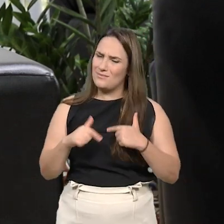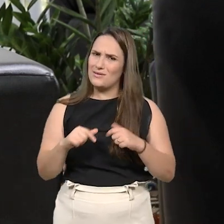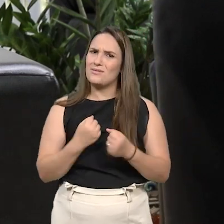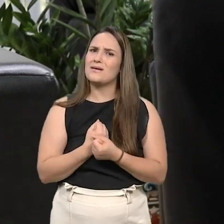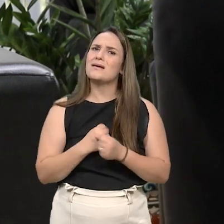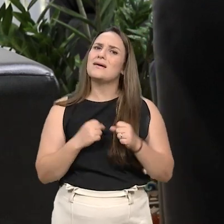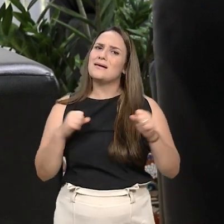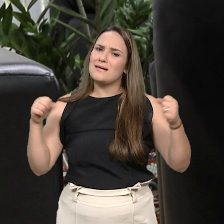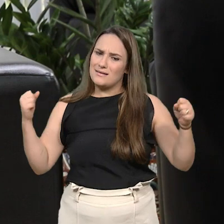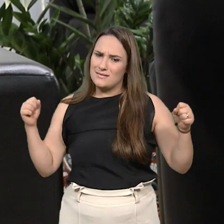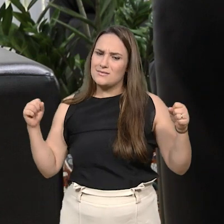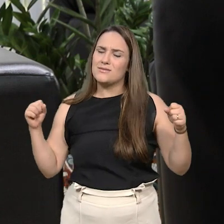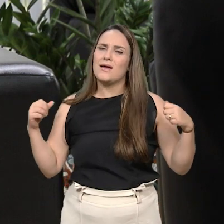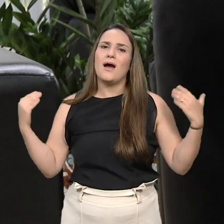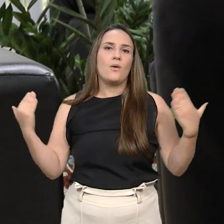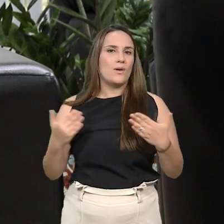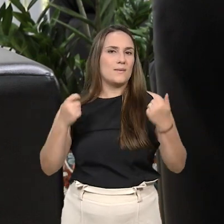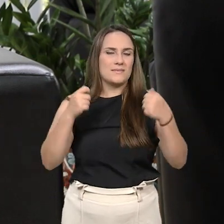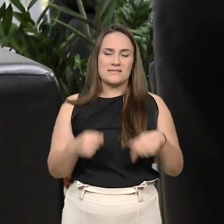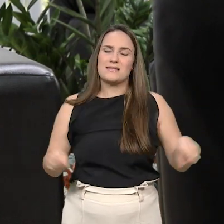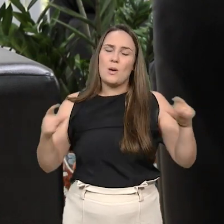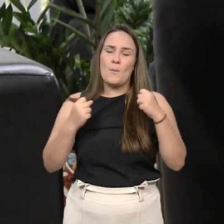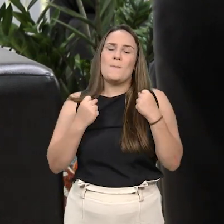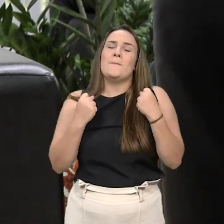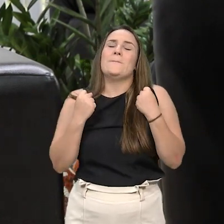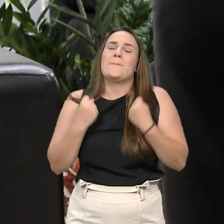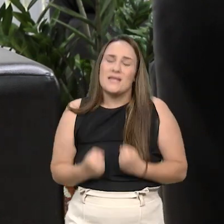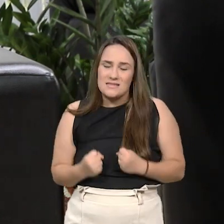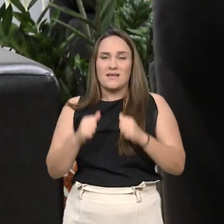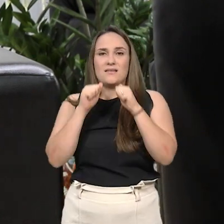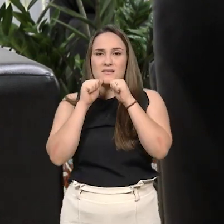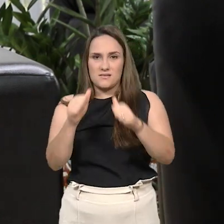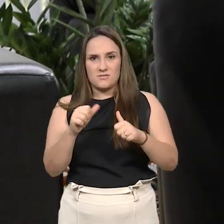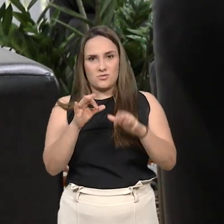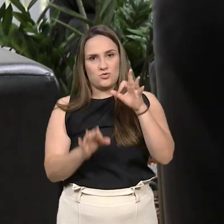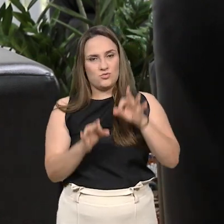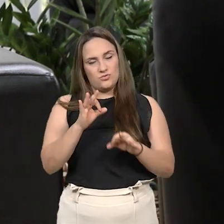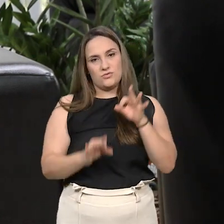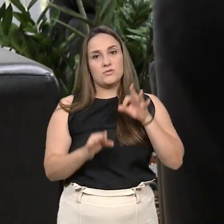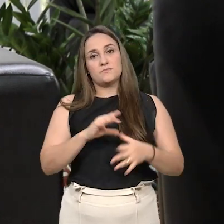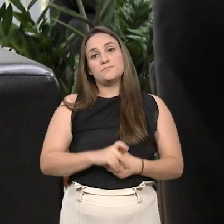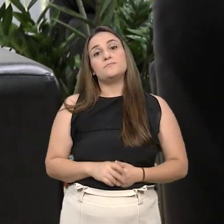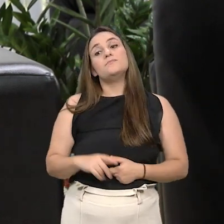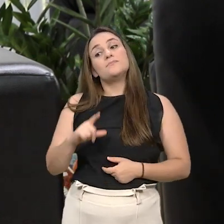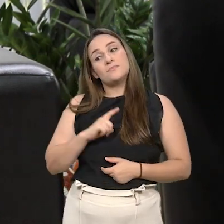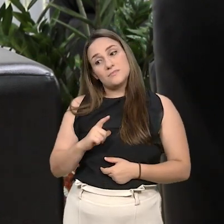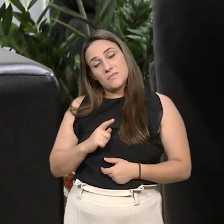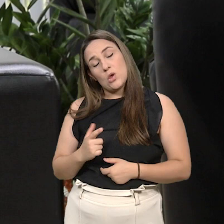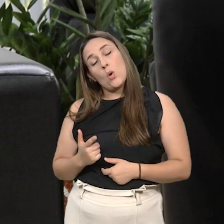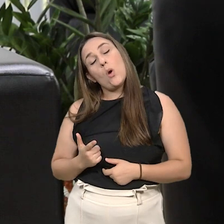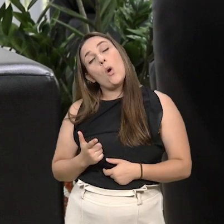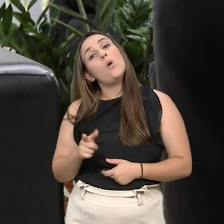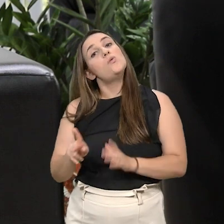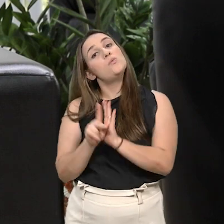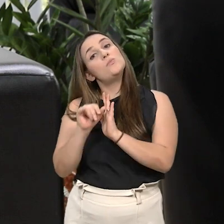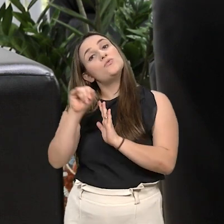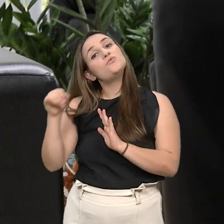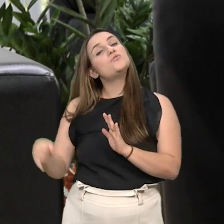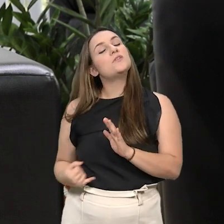muito grande que está se tirando dos gabinetes. Outra questão que a CPE está trabalhando junto com a TI, por